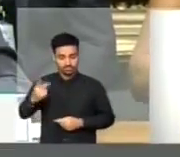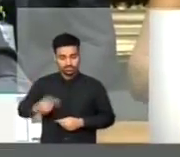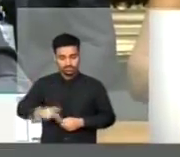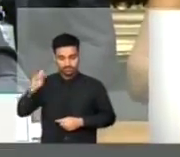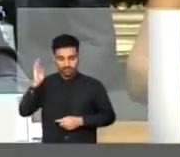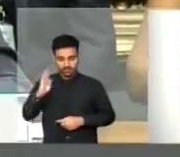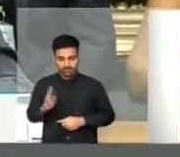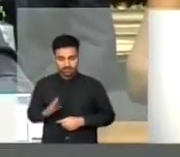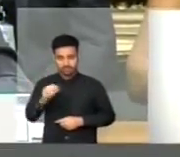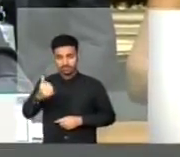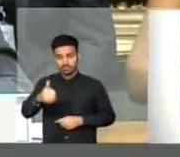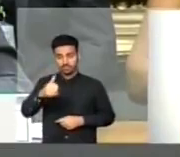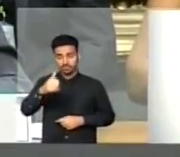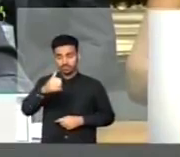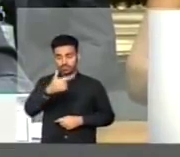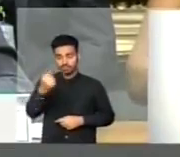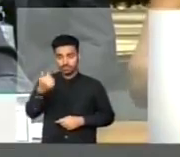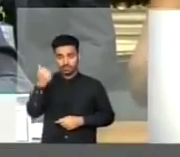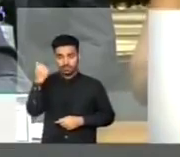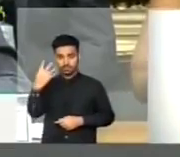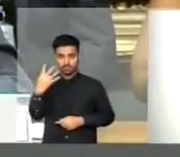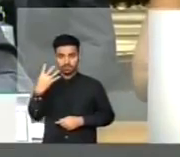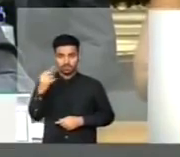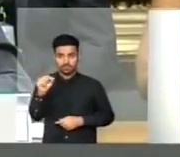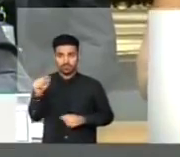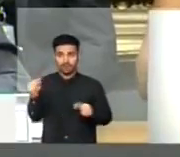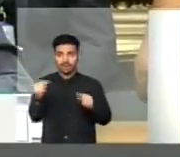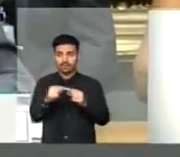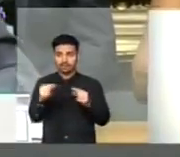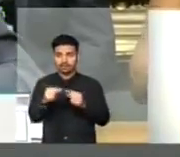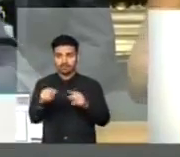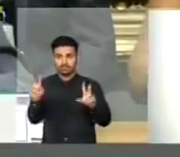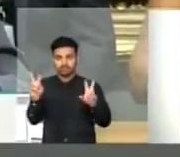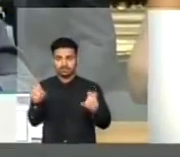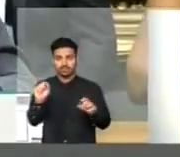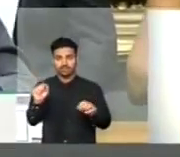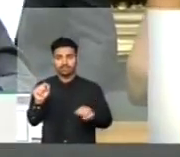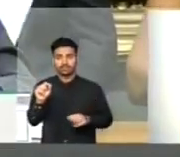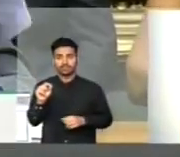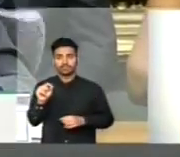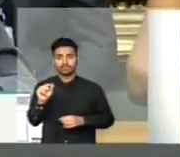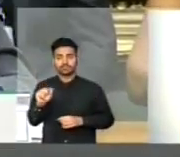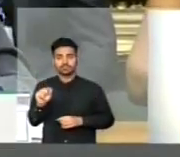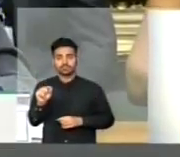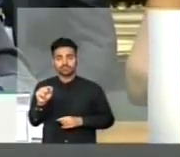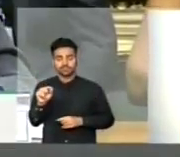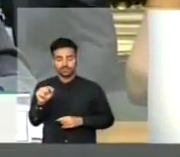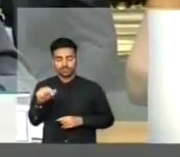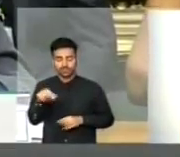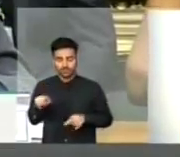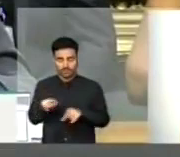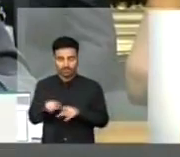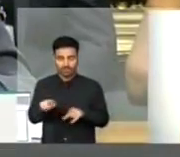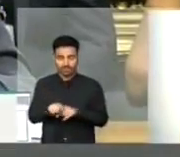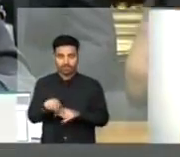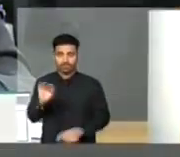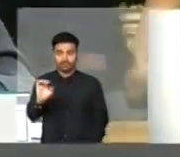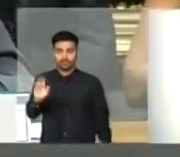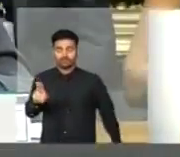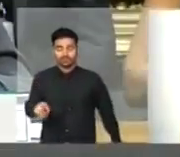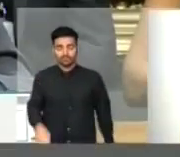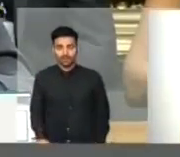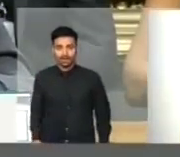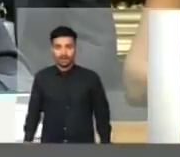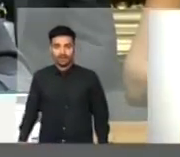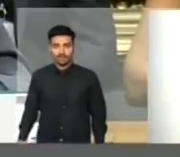do ano de 2014 em torno desse tema, inclusive no âmbito do Tribunal de Contas da União. É